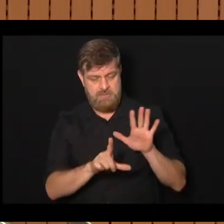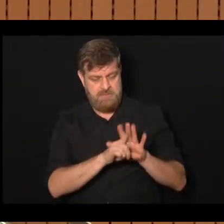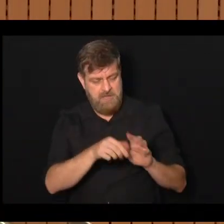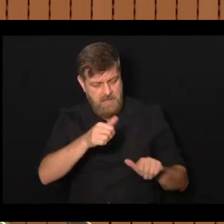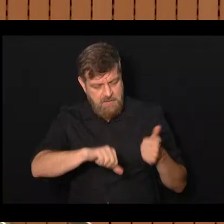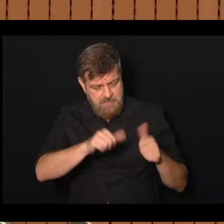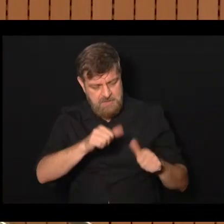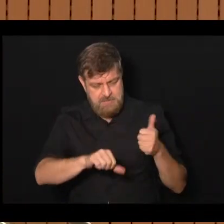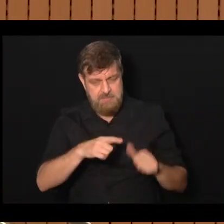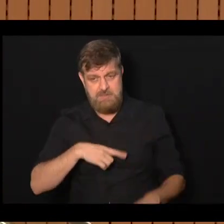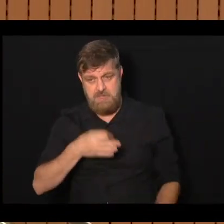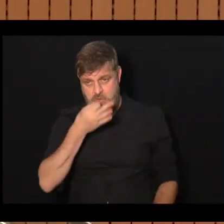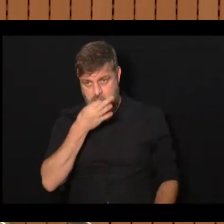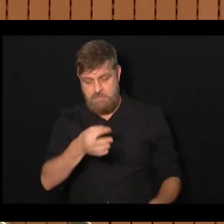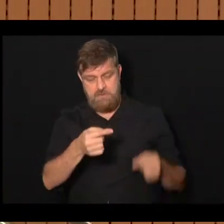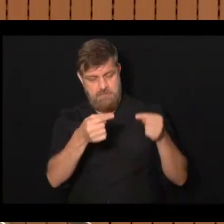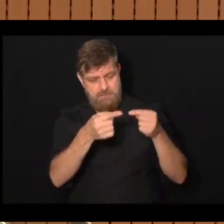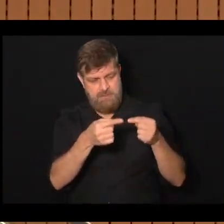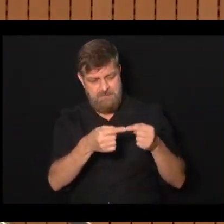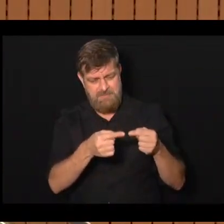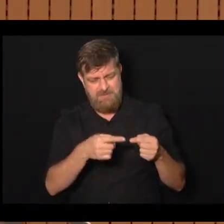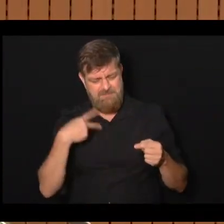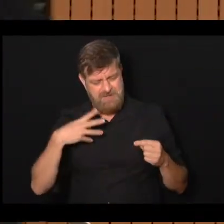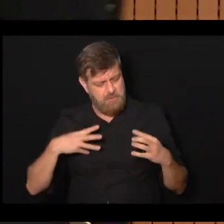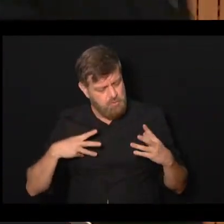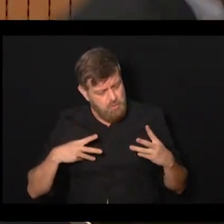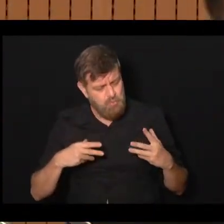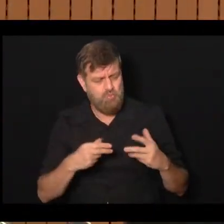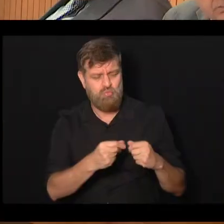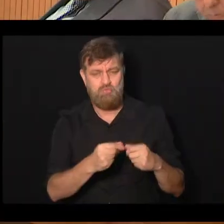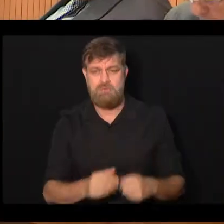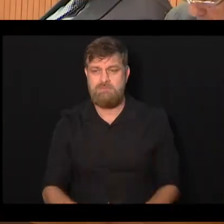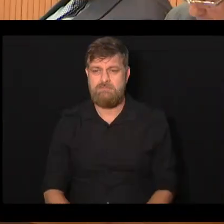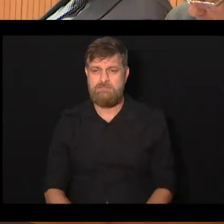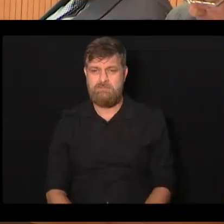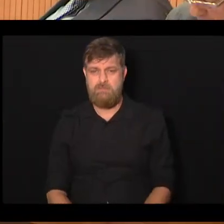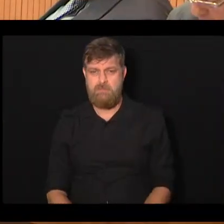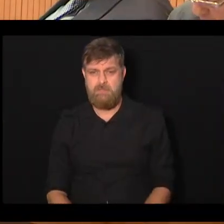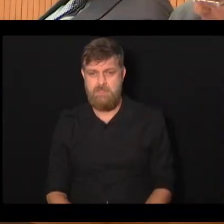já se reuniu e deu parecer favorável por unanimidade, senhor presidente.